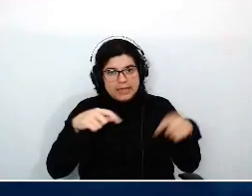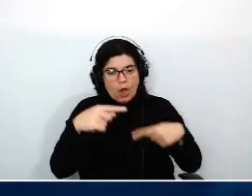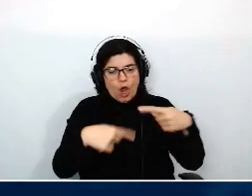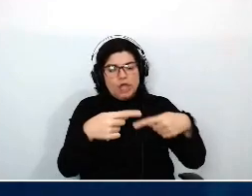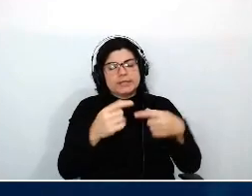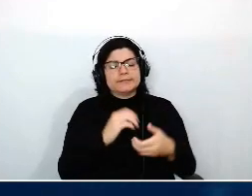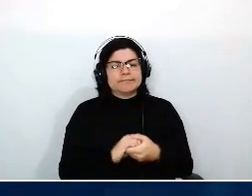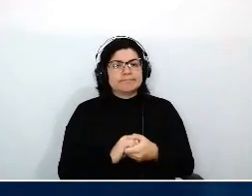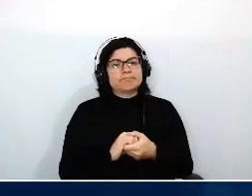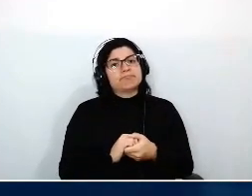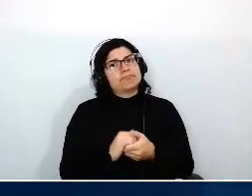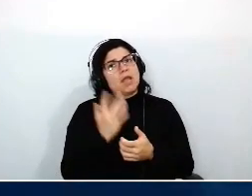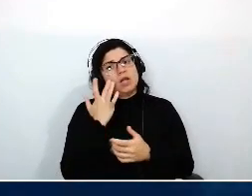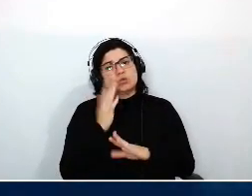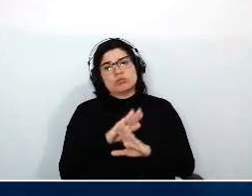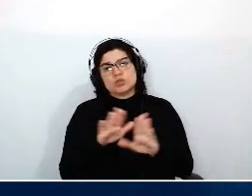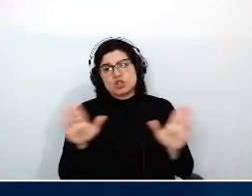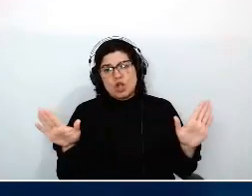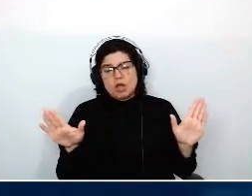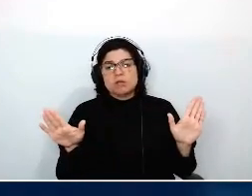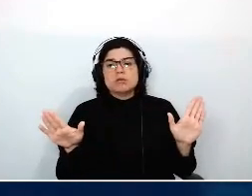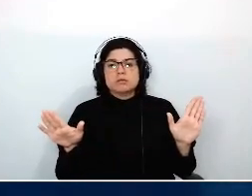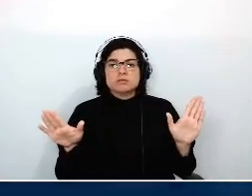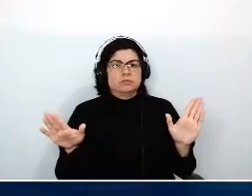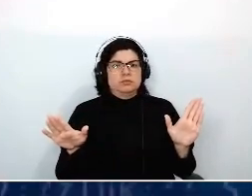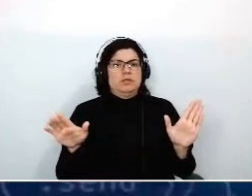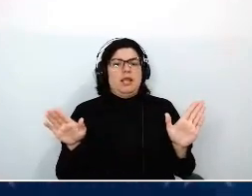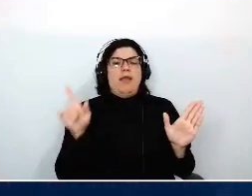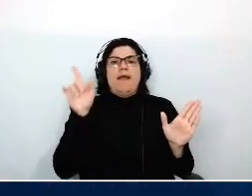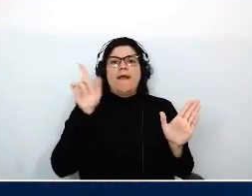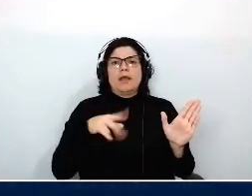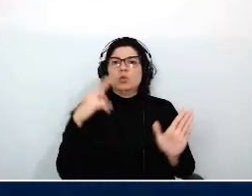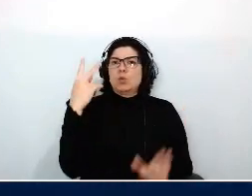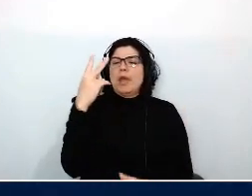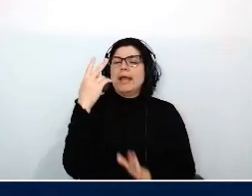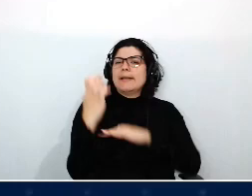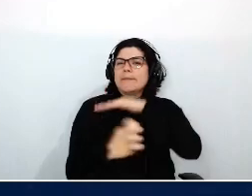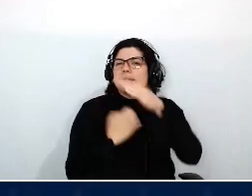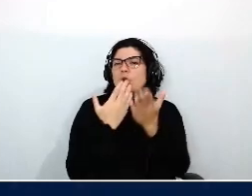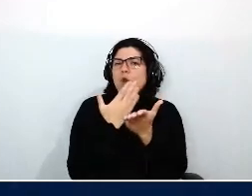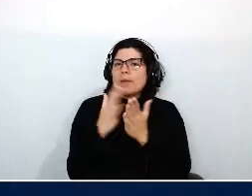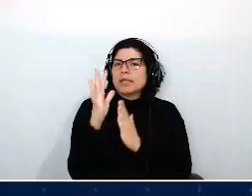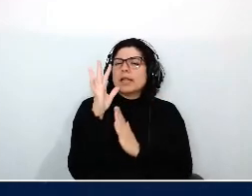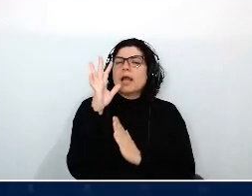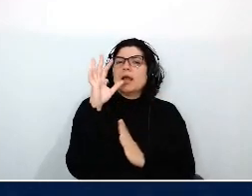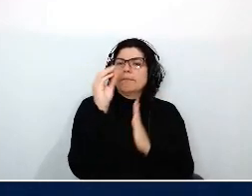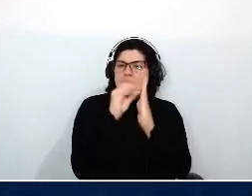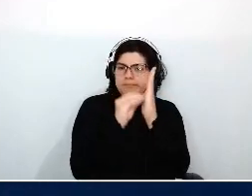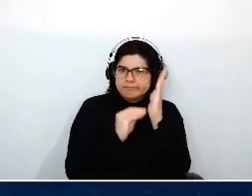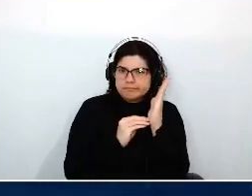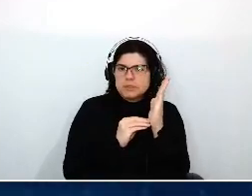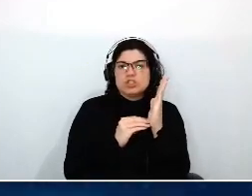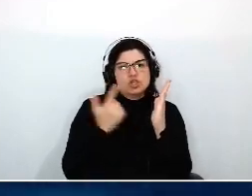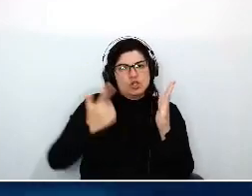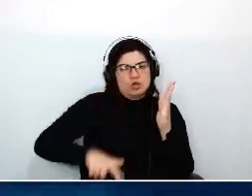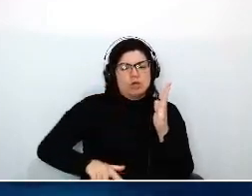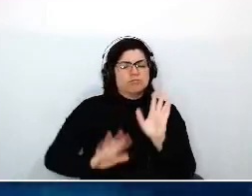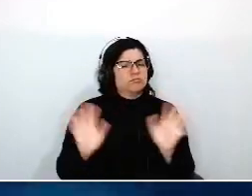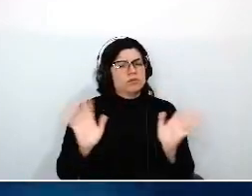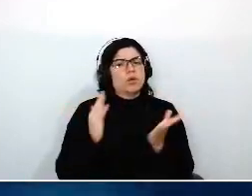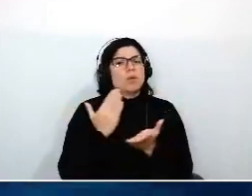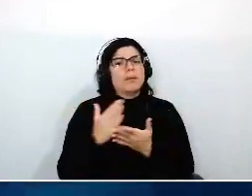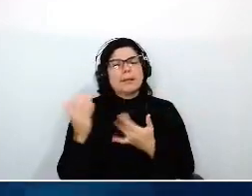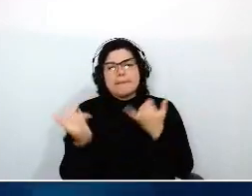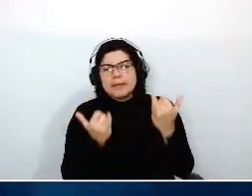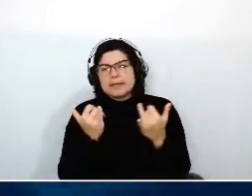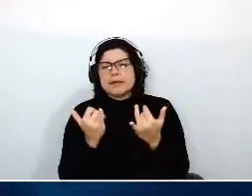enquanto, né, para você não chegar na sua empresa e começar a reescrever o core dela em FEL, não. Você tipo, começa brincando ela, põe um pezinho na